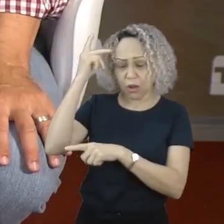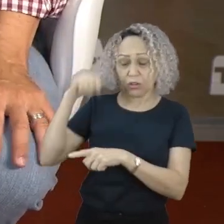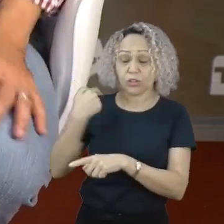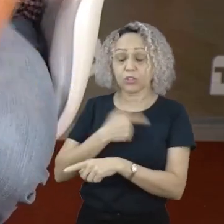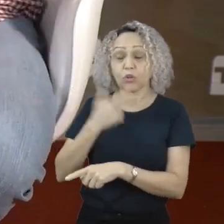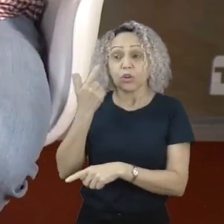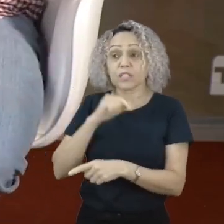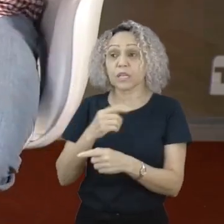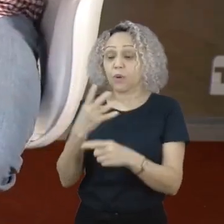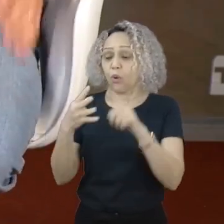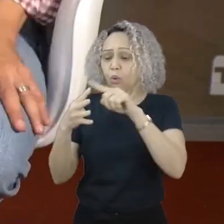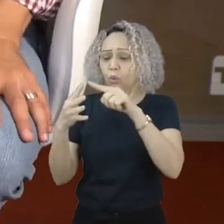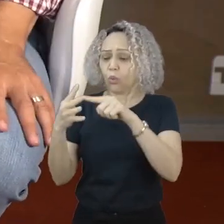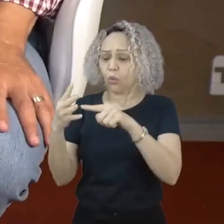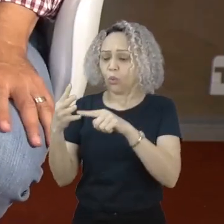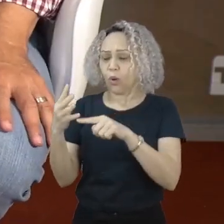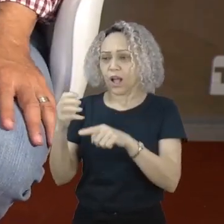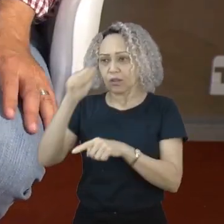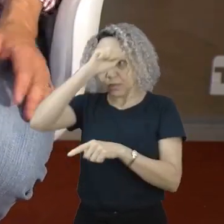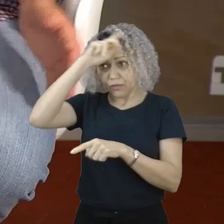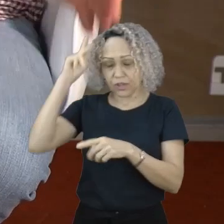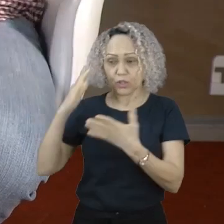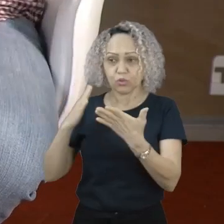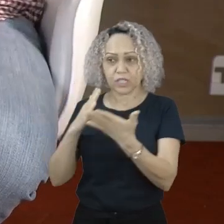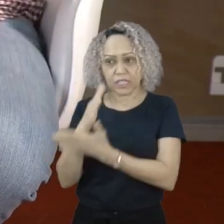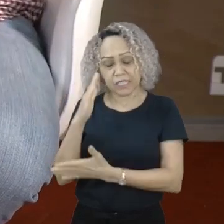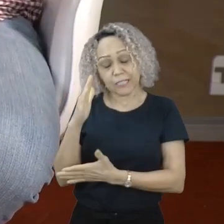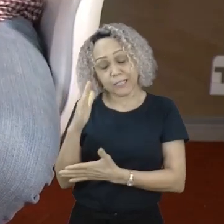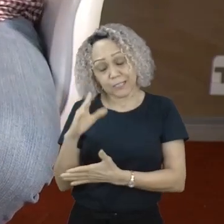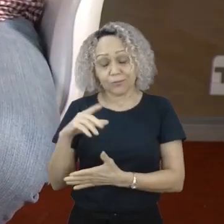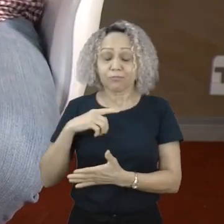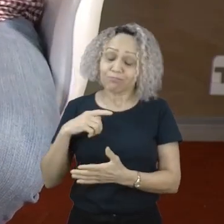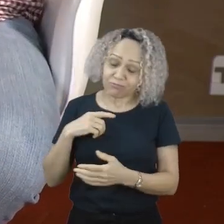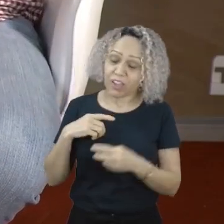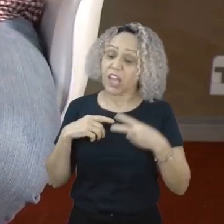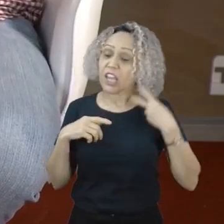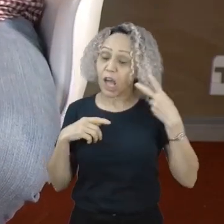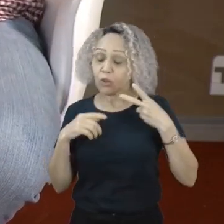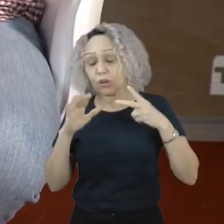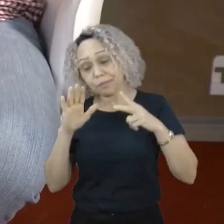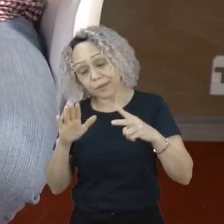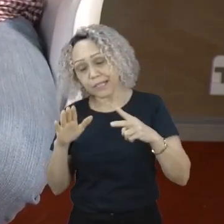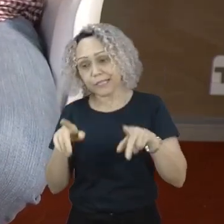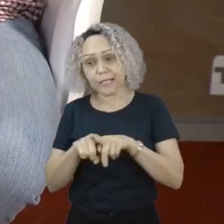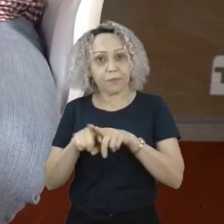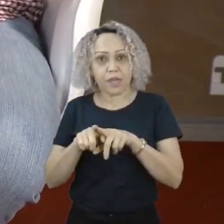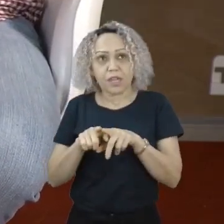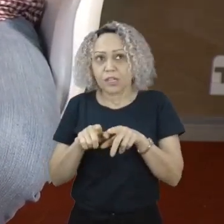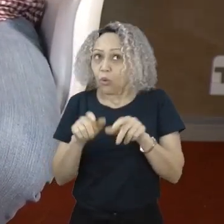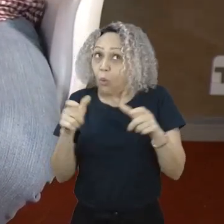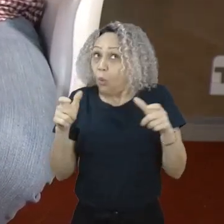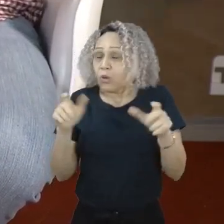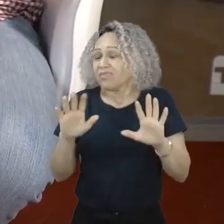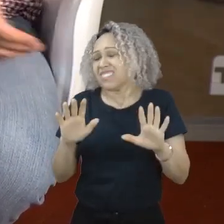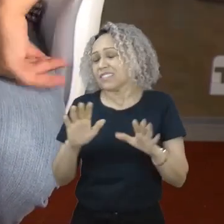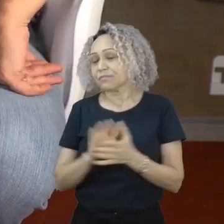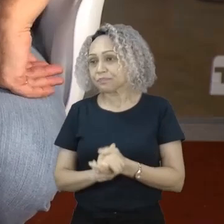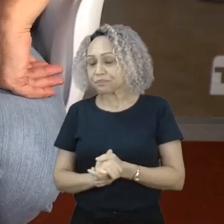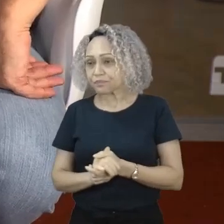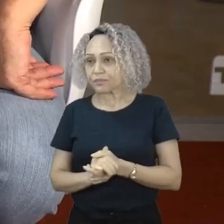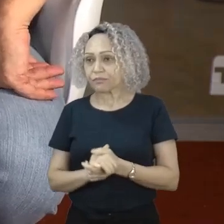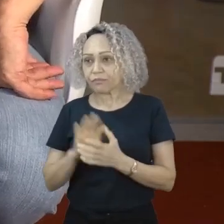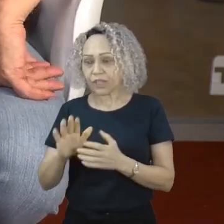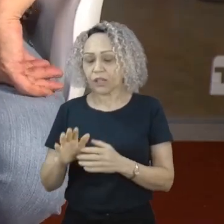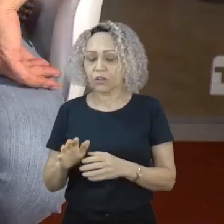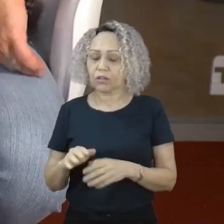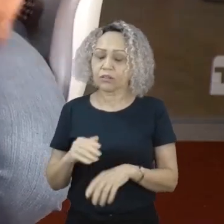participação importante, mas não tão grande de vereadores. Mas logo depois, em 2022, na campanha do presidente Lula e do nosso querido Fernando Haddad